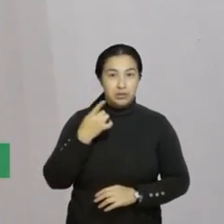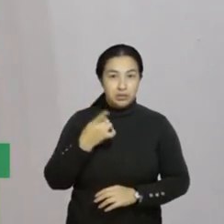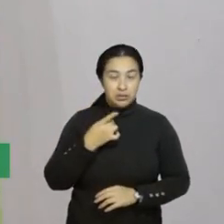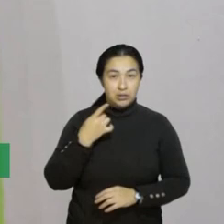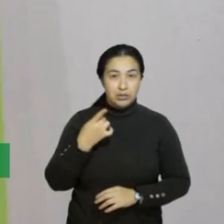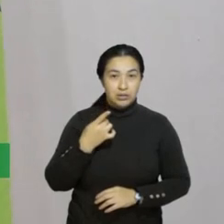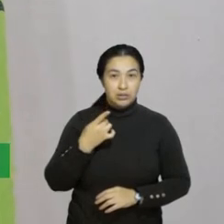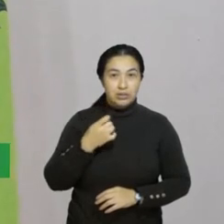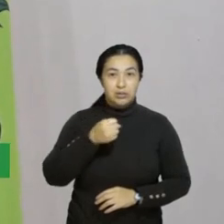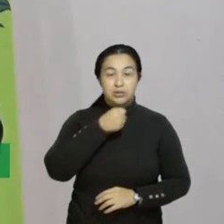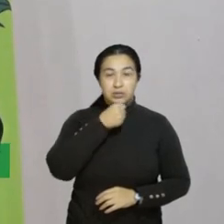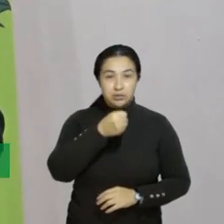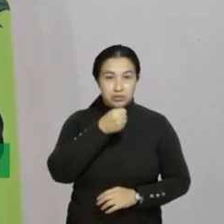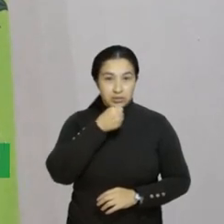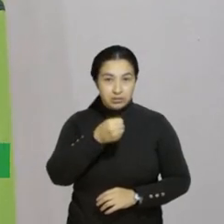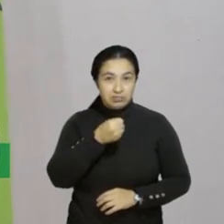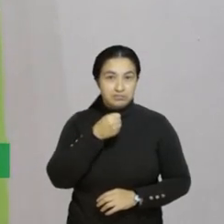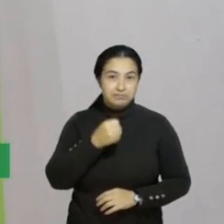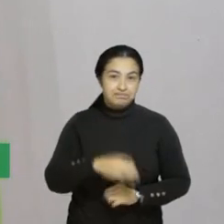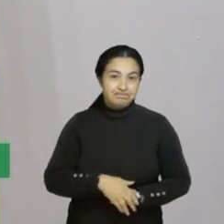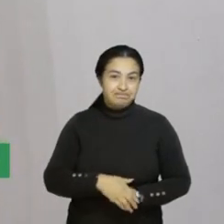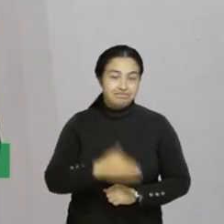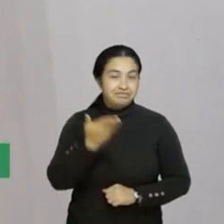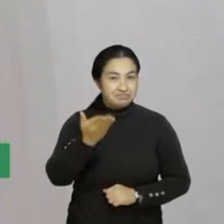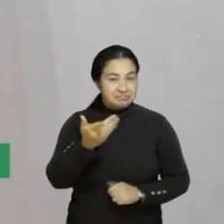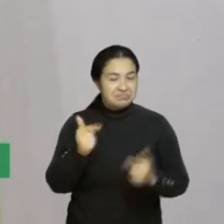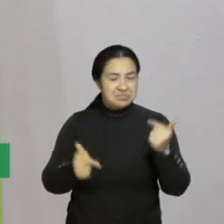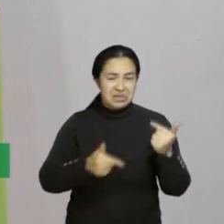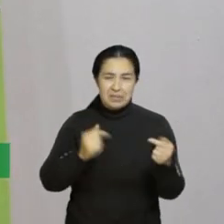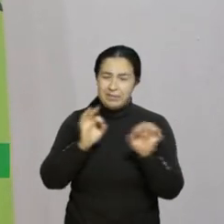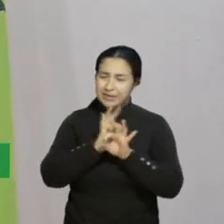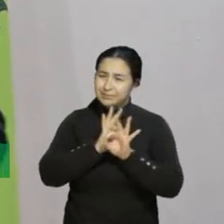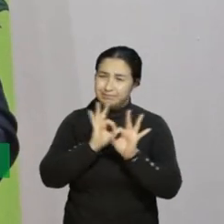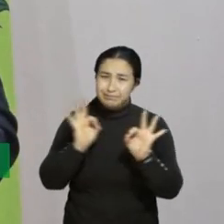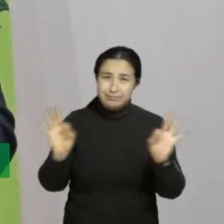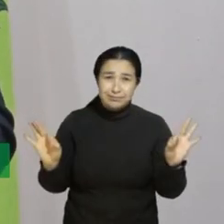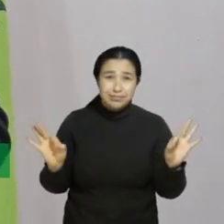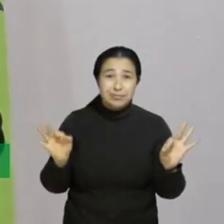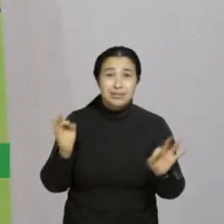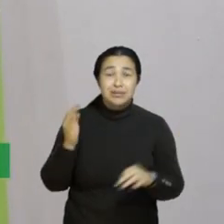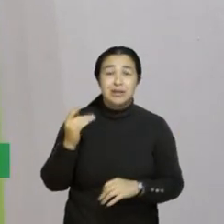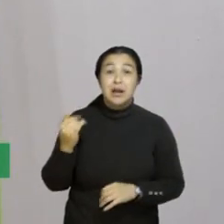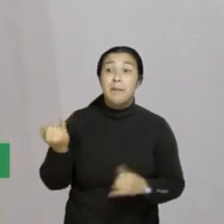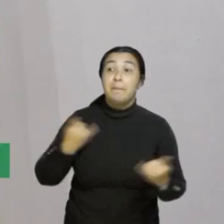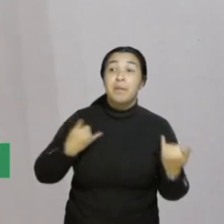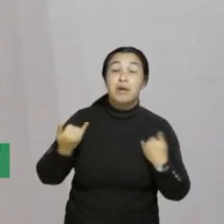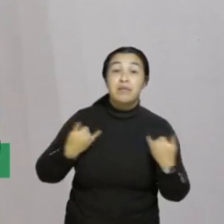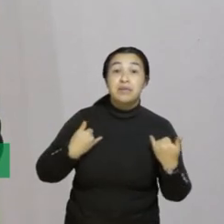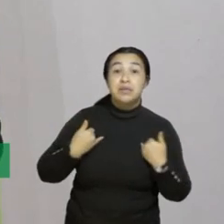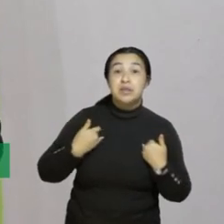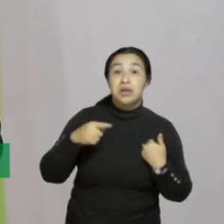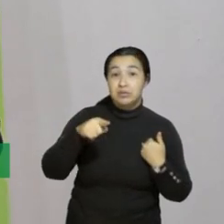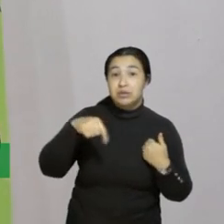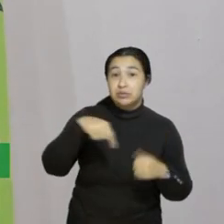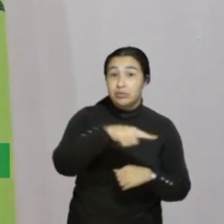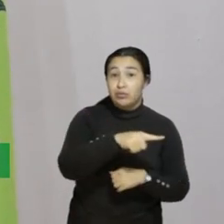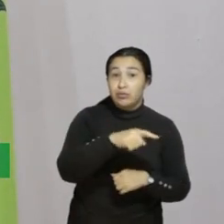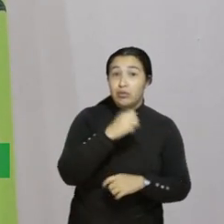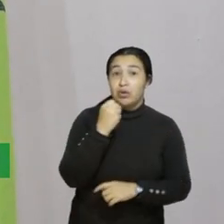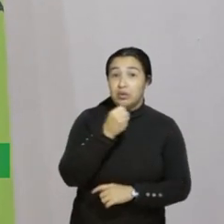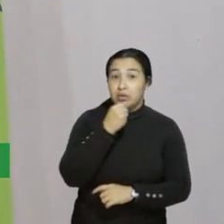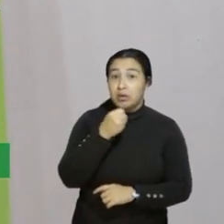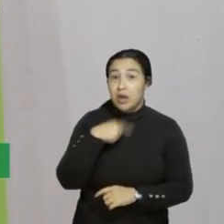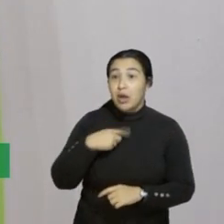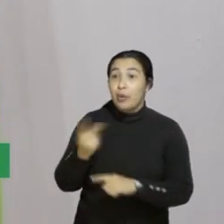o deputado Sérgio Guimarães pelo trabalho fantástico. Eu soube da sua ida ao Rio Grande do Sul na semana passada, quando fui ao seu gabinete lhe